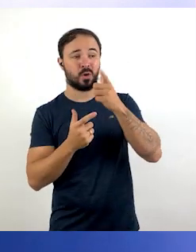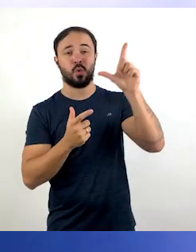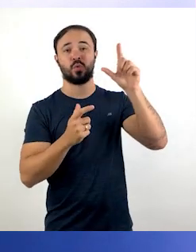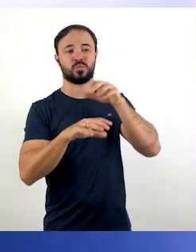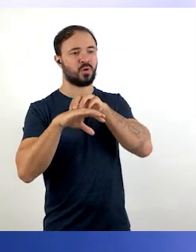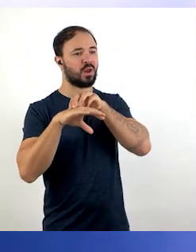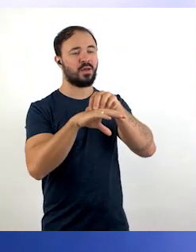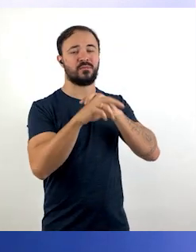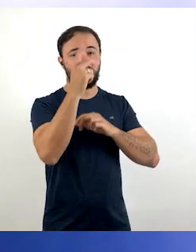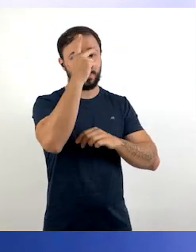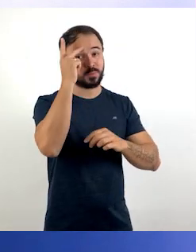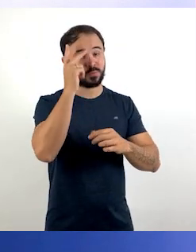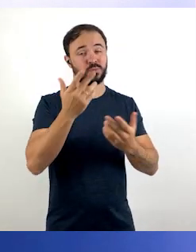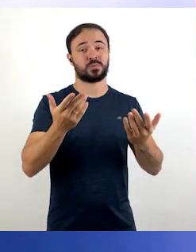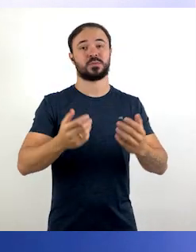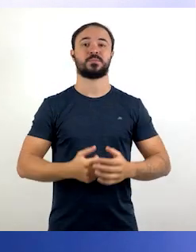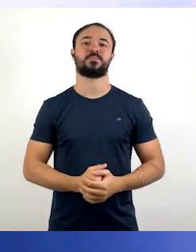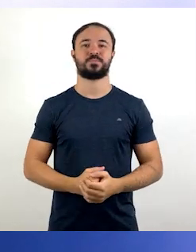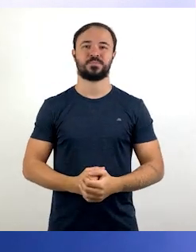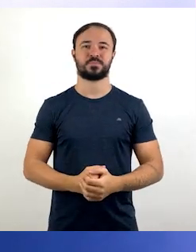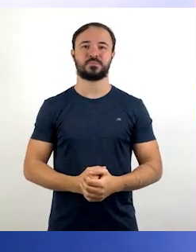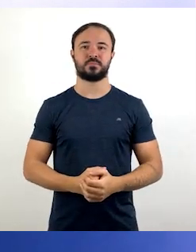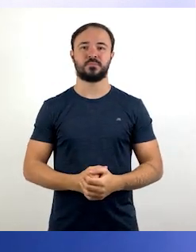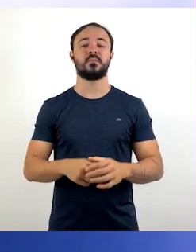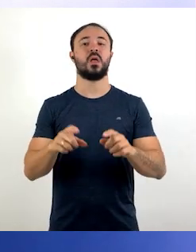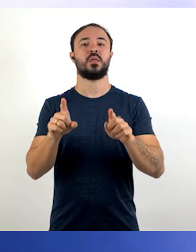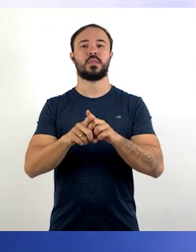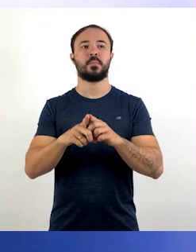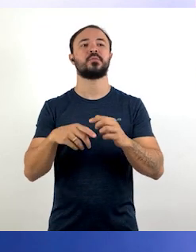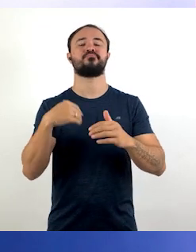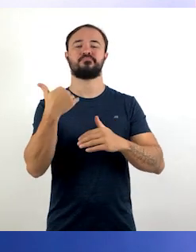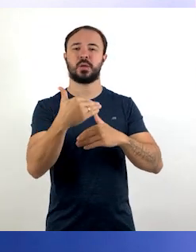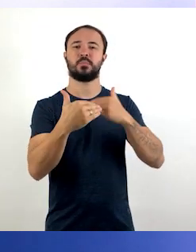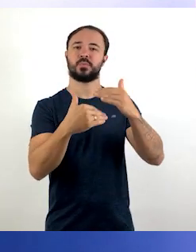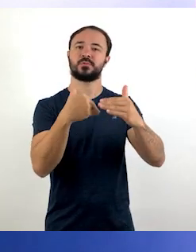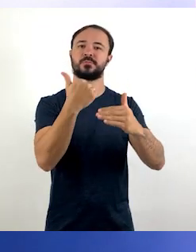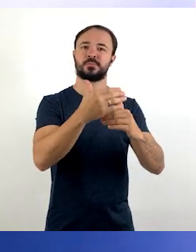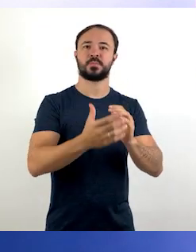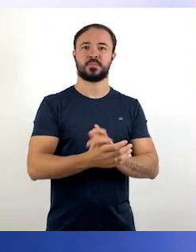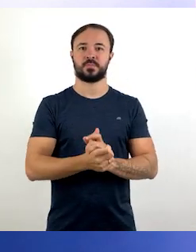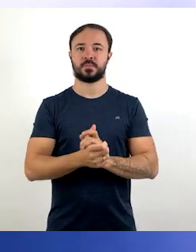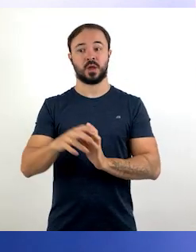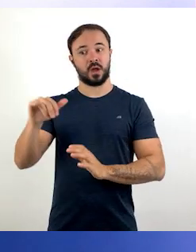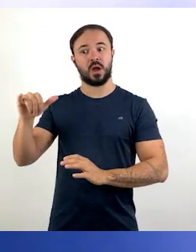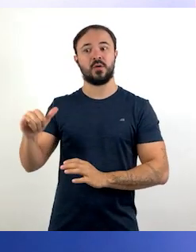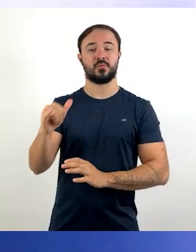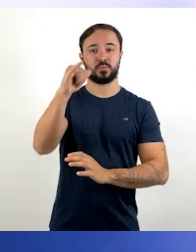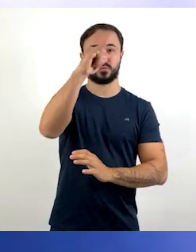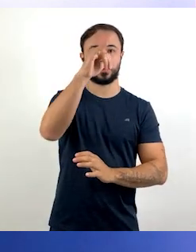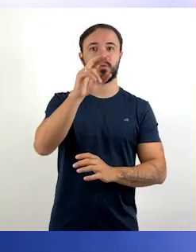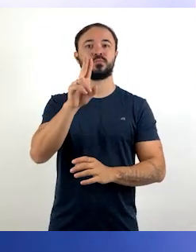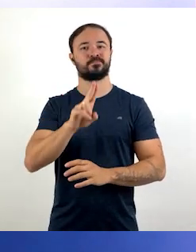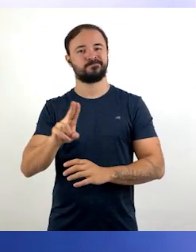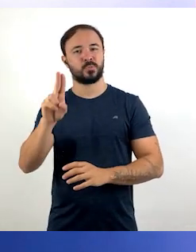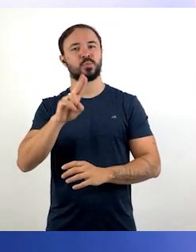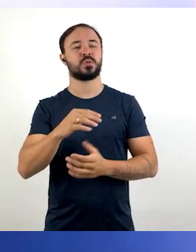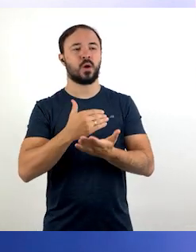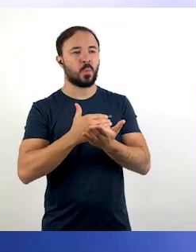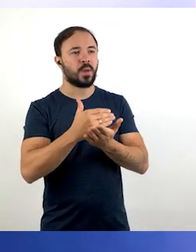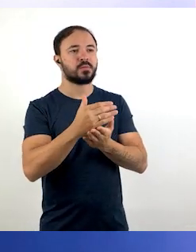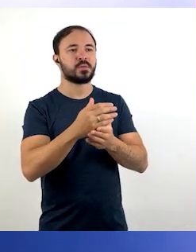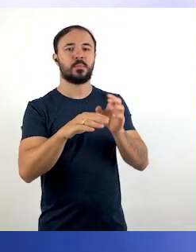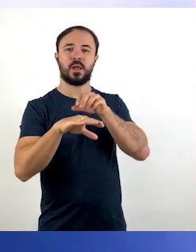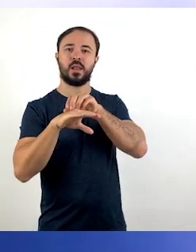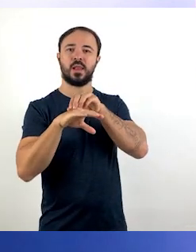político. Então, poucas décadas depois, a aviação também evoluiu para transportar mais pessoas, e isso reduziu ainda mais